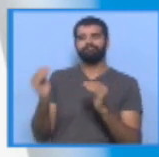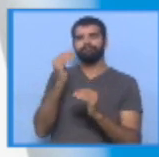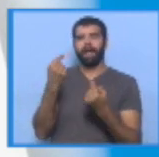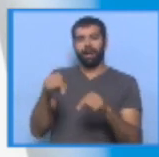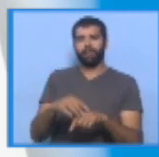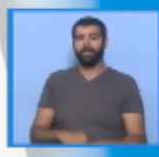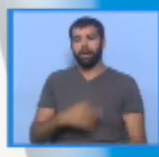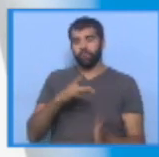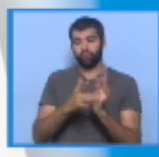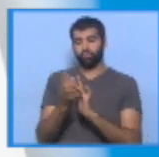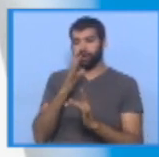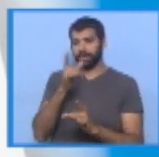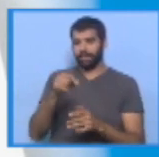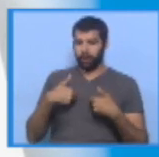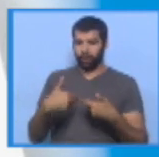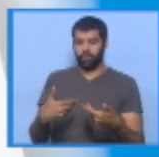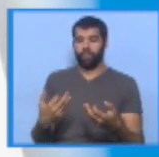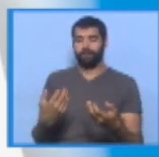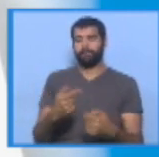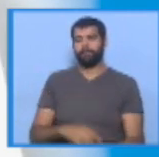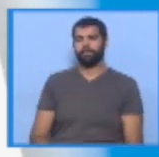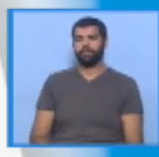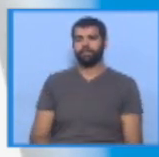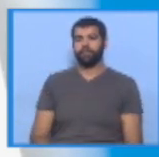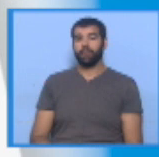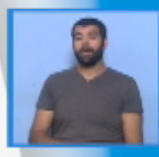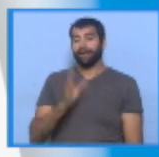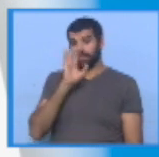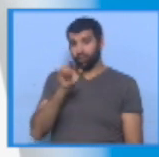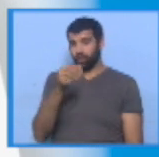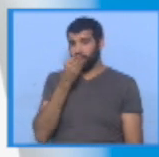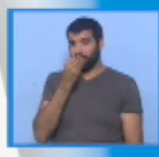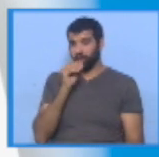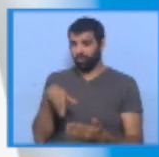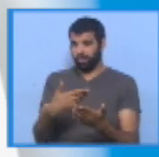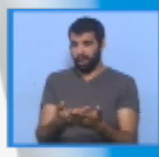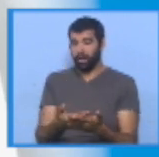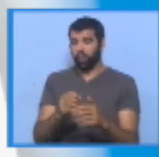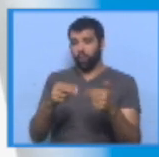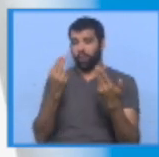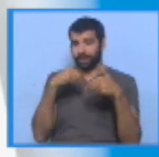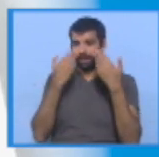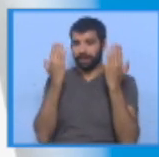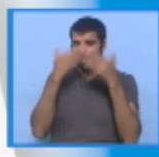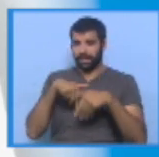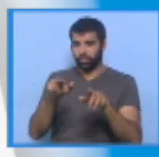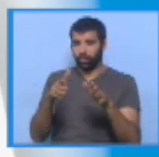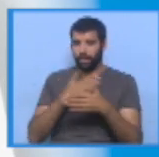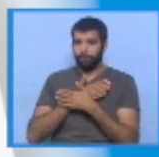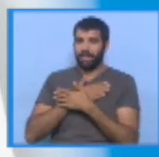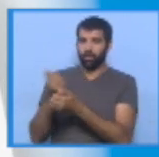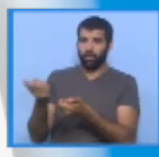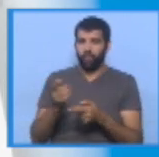Jesus disse ainda a quem o tinha convidado: quando ofereces um almoço ou um jantar, não convides os teus amigos, nem os